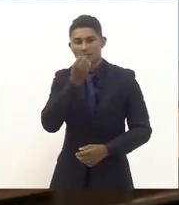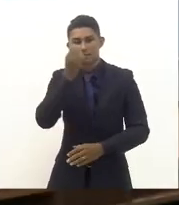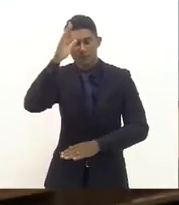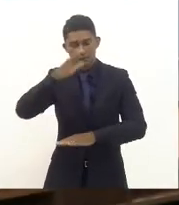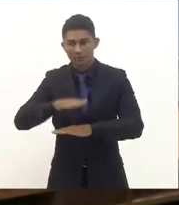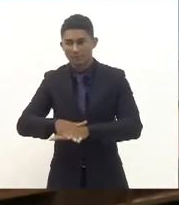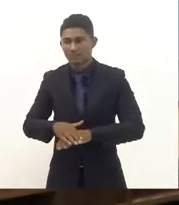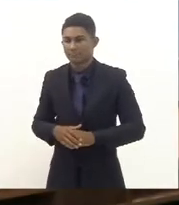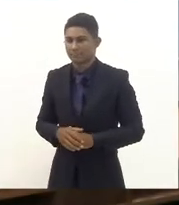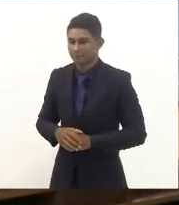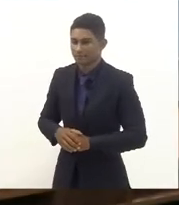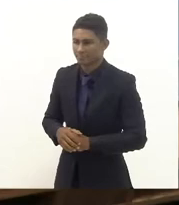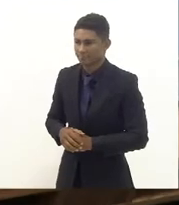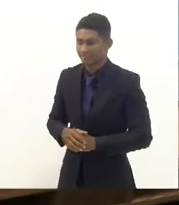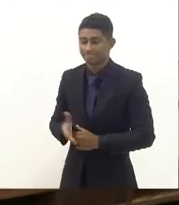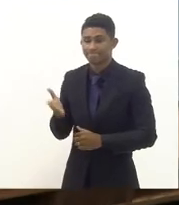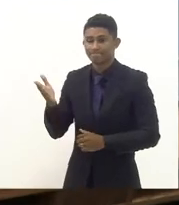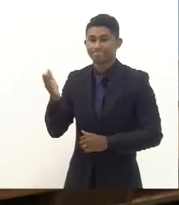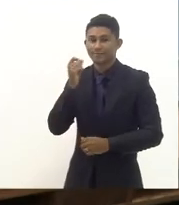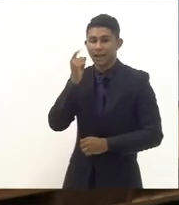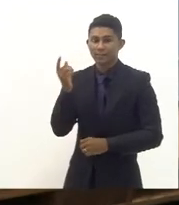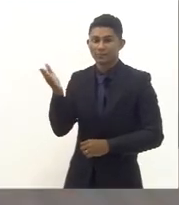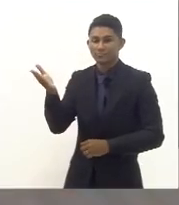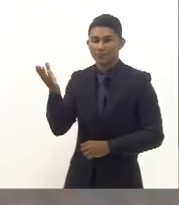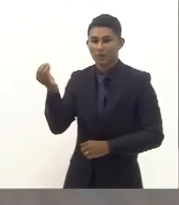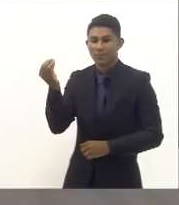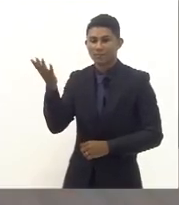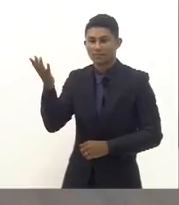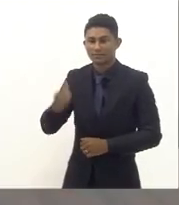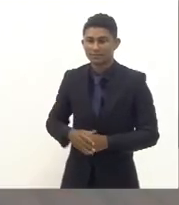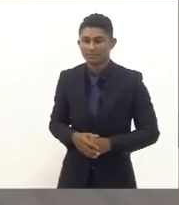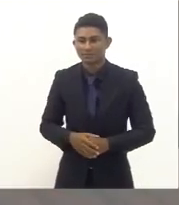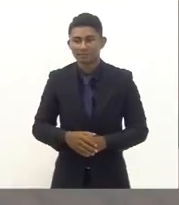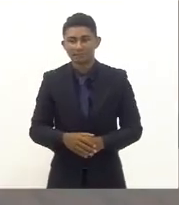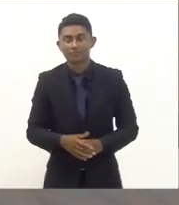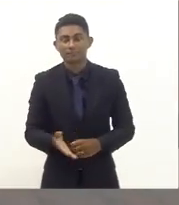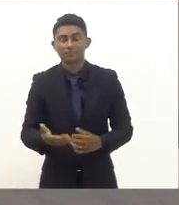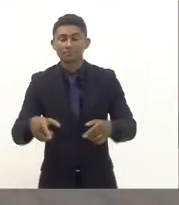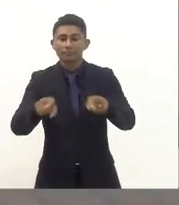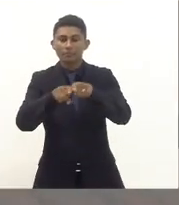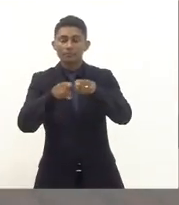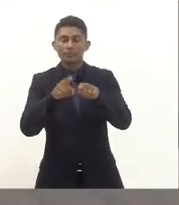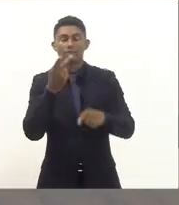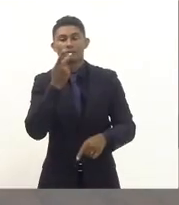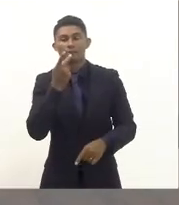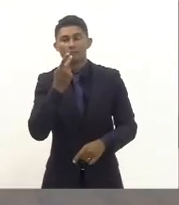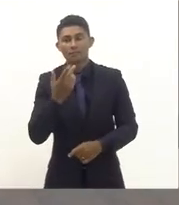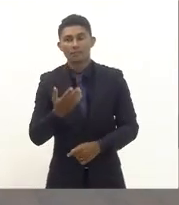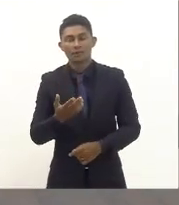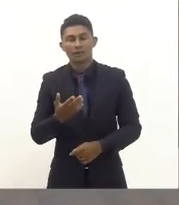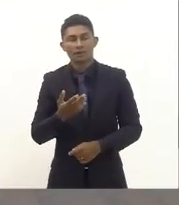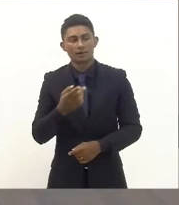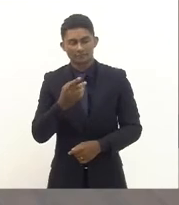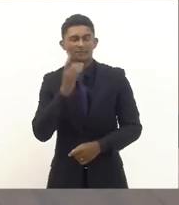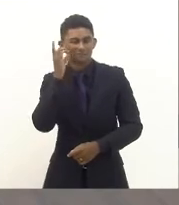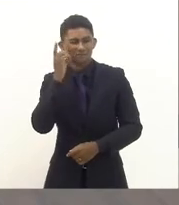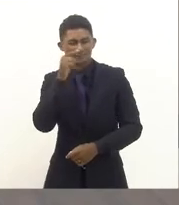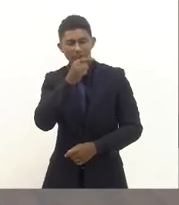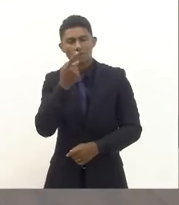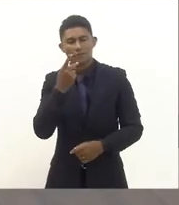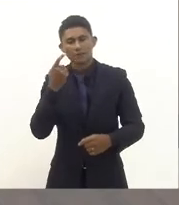você gata vou orar presidential gato que ela brigada só que eu queria também gostar de palavras do deputado Antônio Moraes